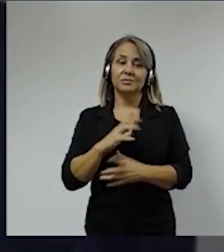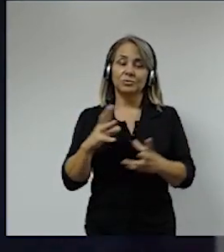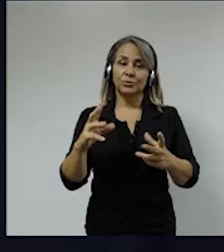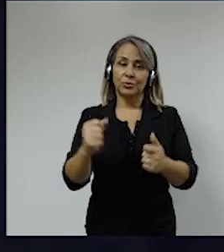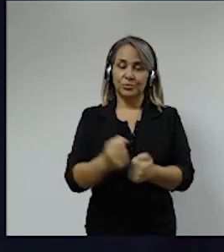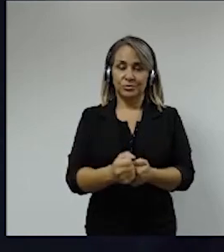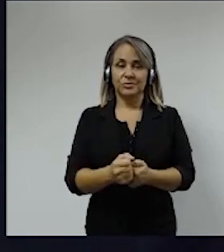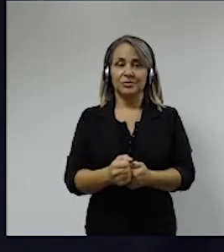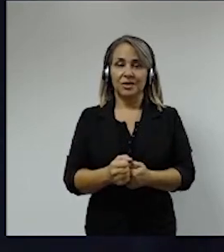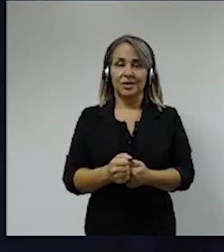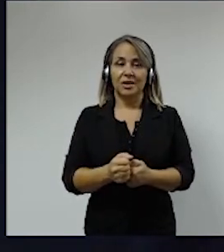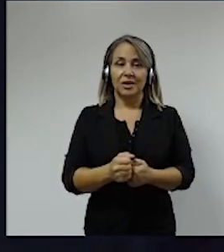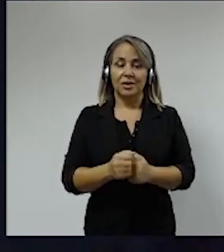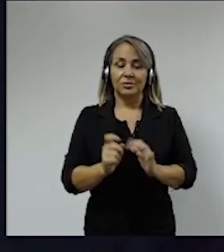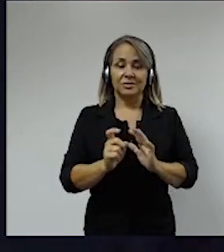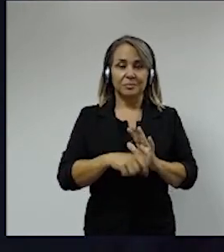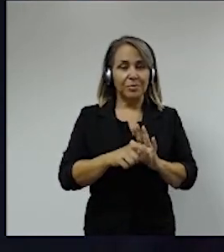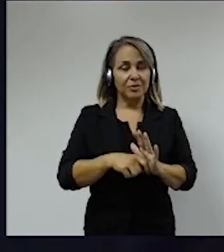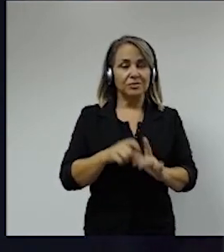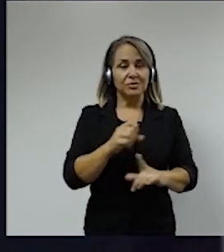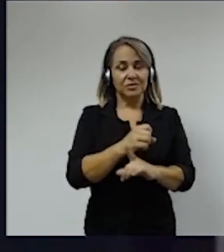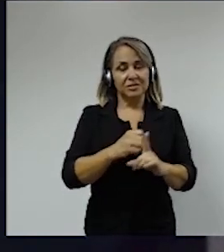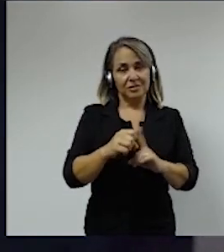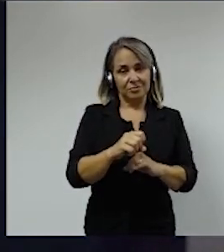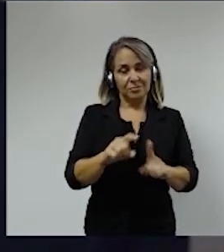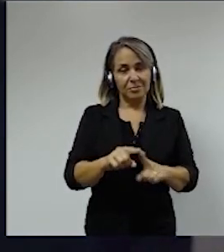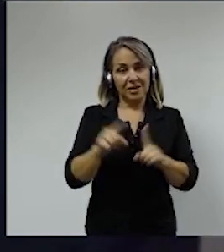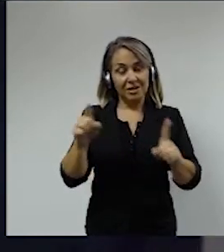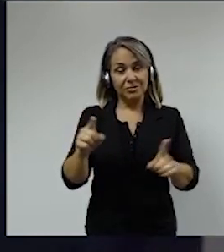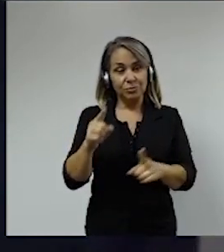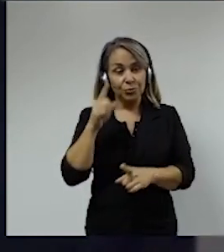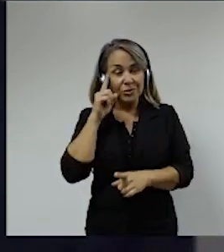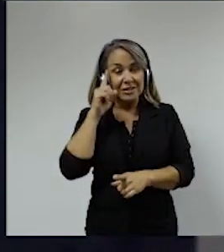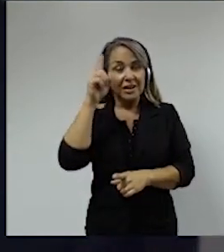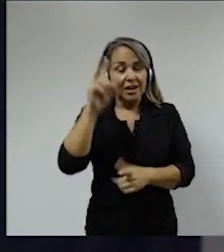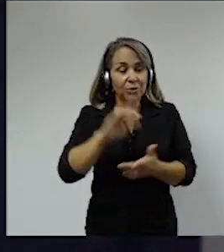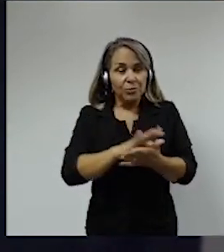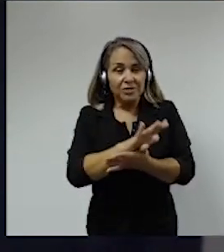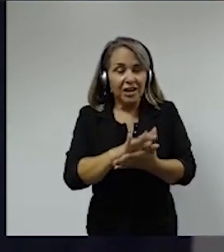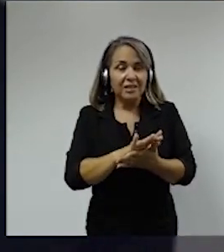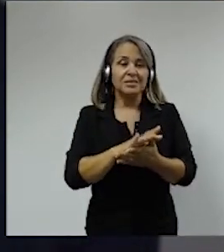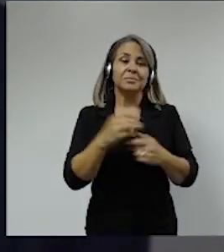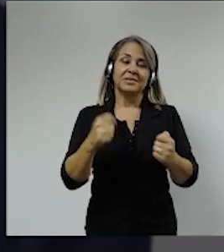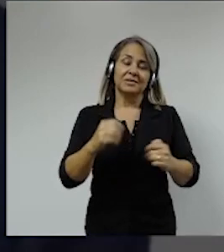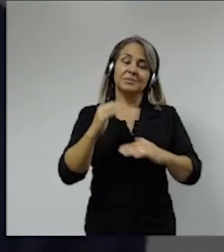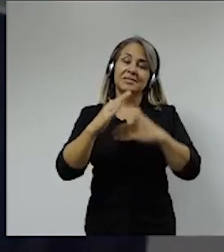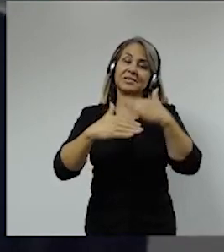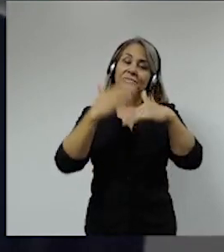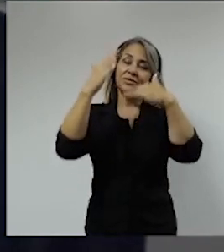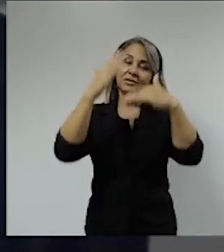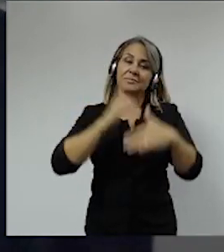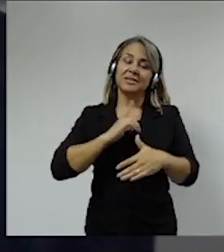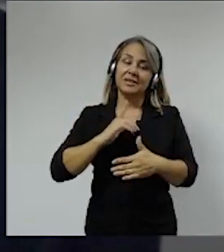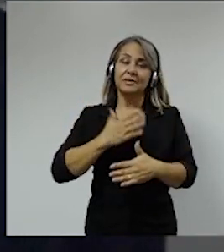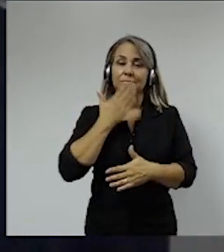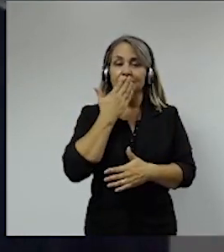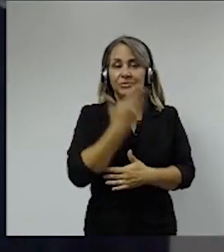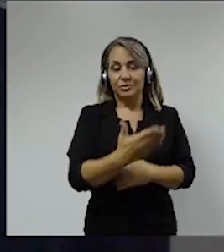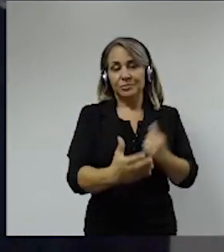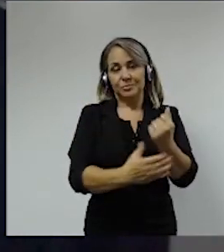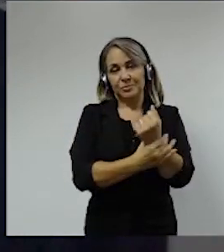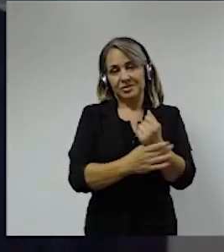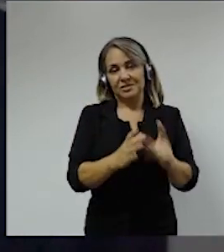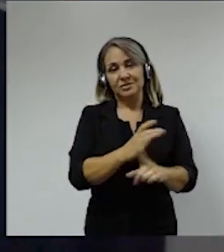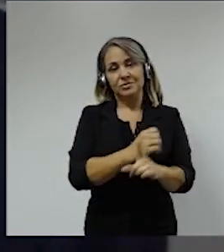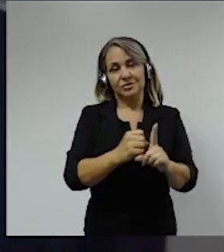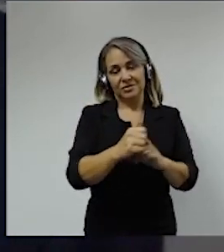Mas entre o ideal e o nada, certamente a gente tem que evoluir para ter algum tipo de proteção